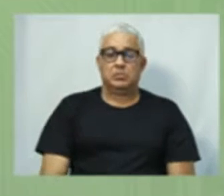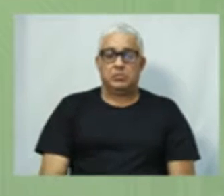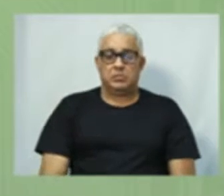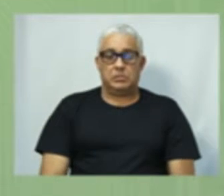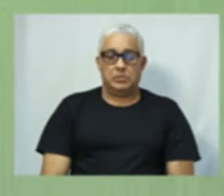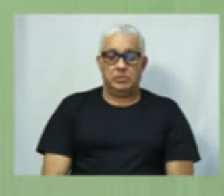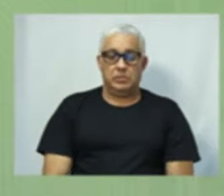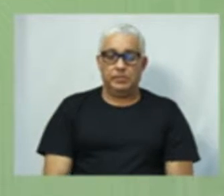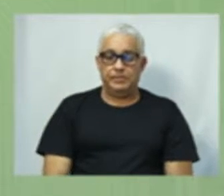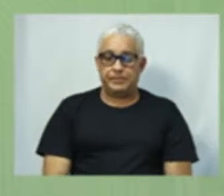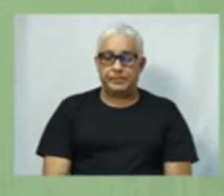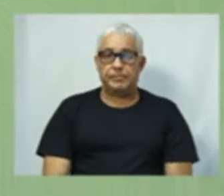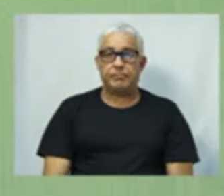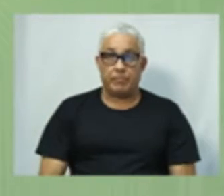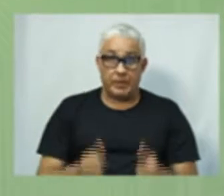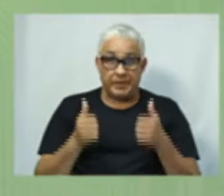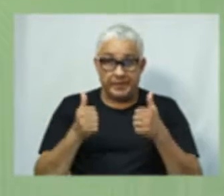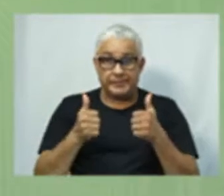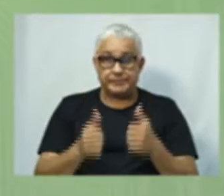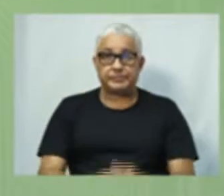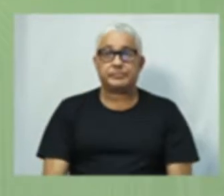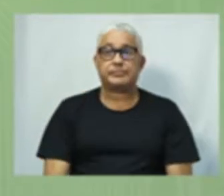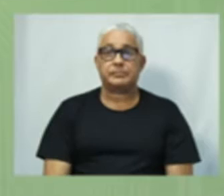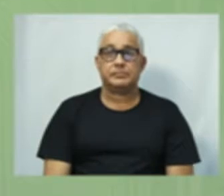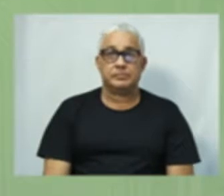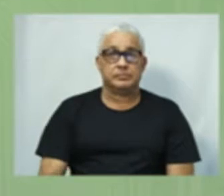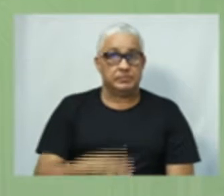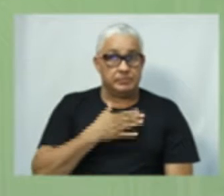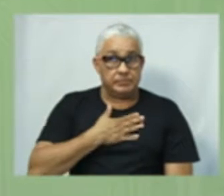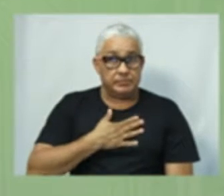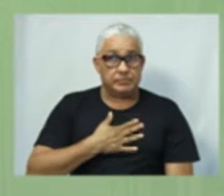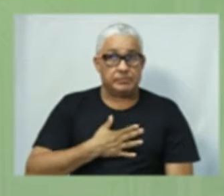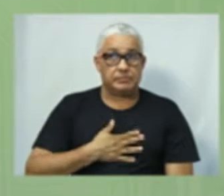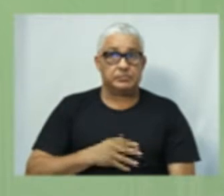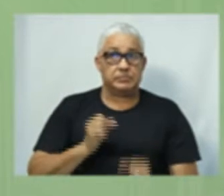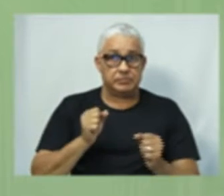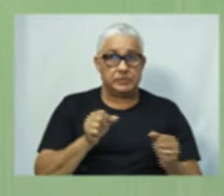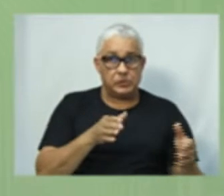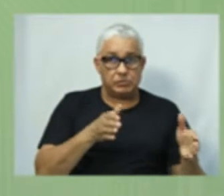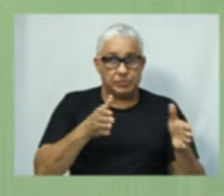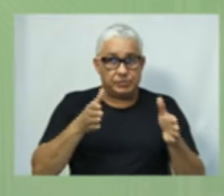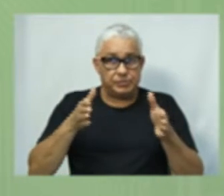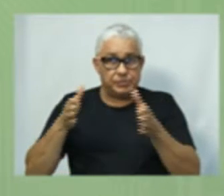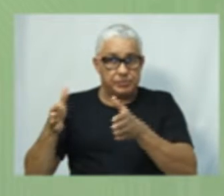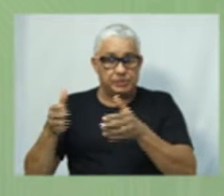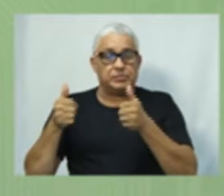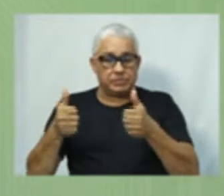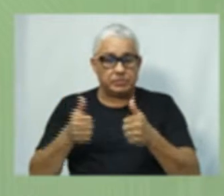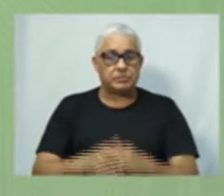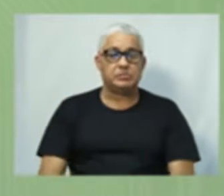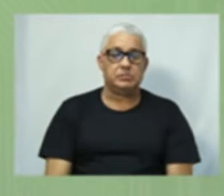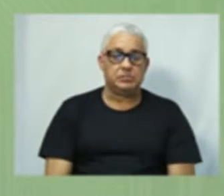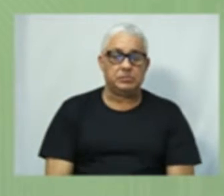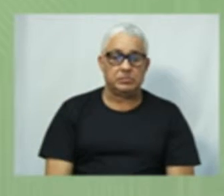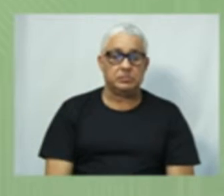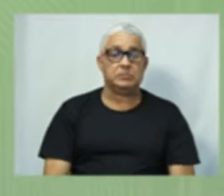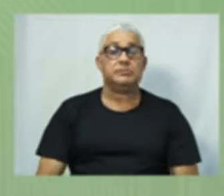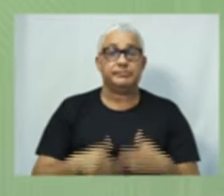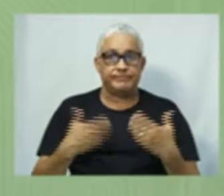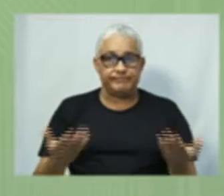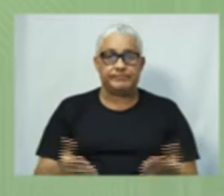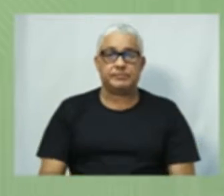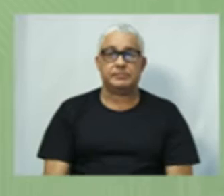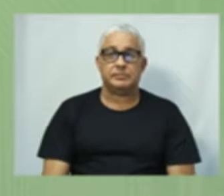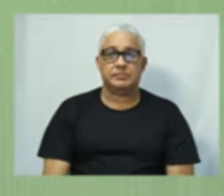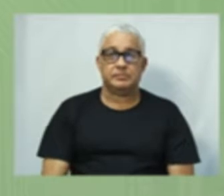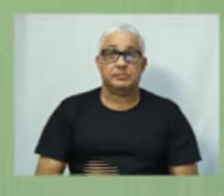4.092. Beleza? Ficou tranquilo? Posso passar? É isso aí. Portanto, a